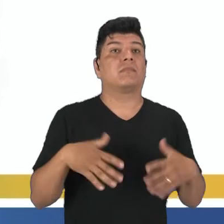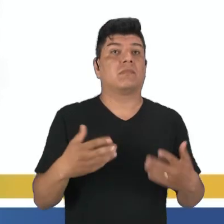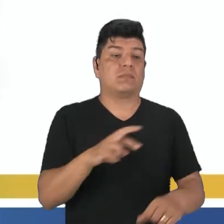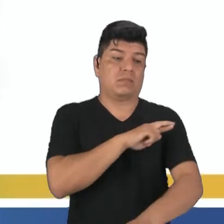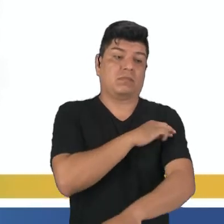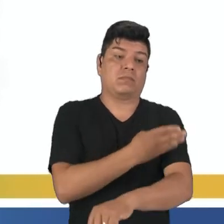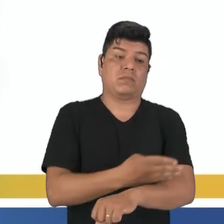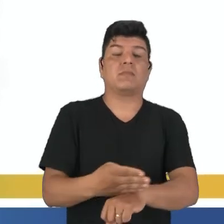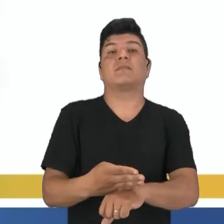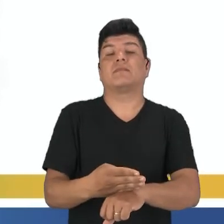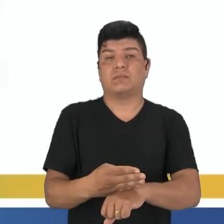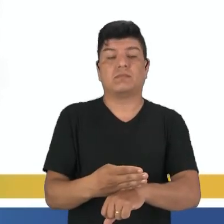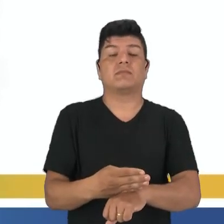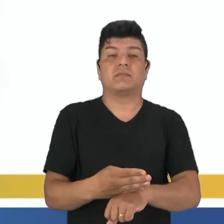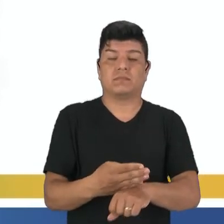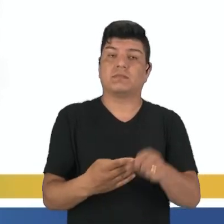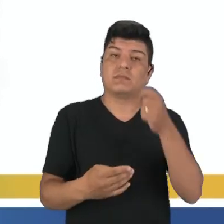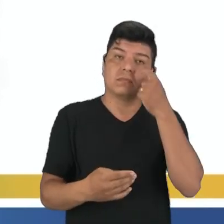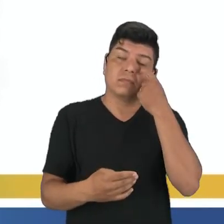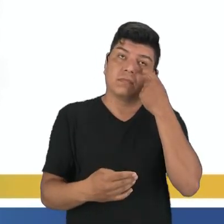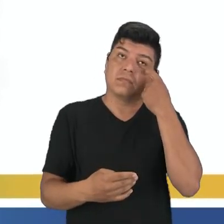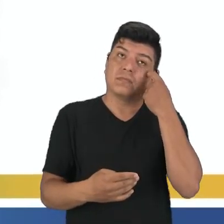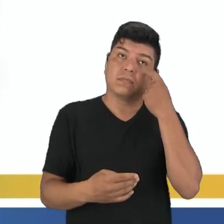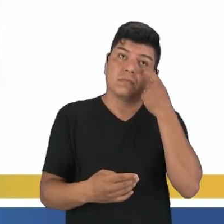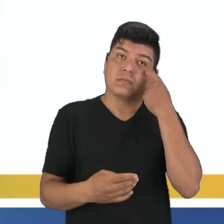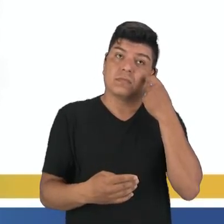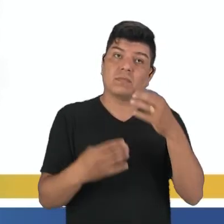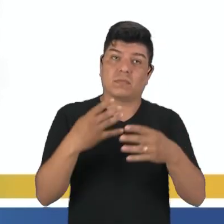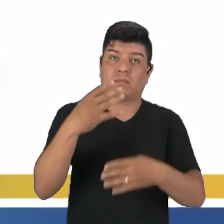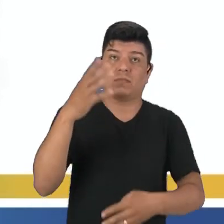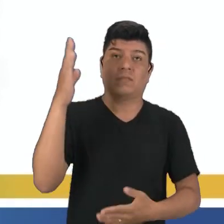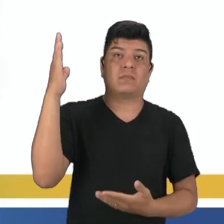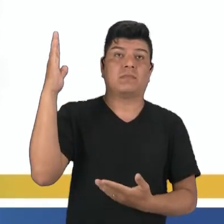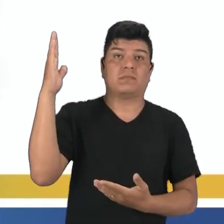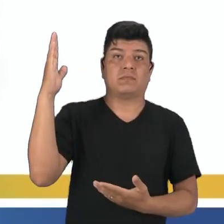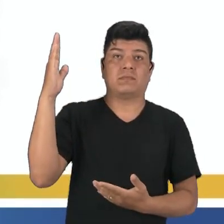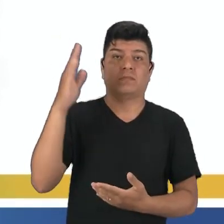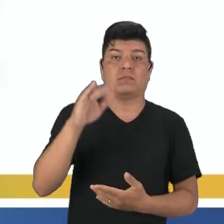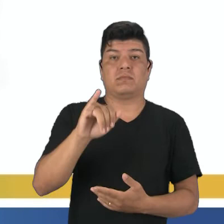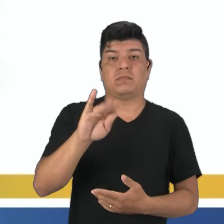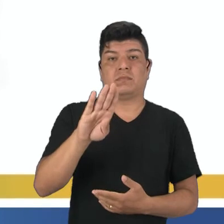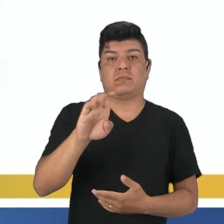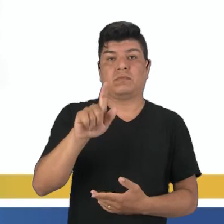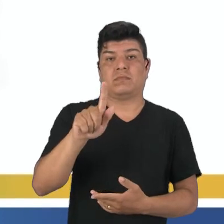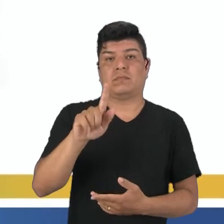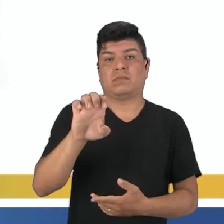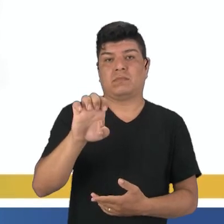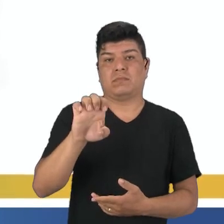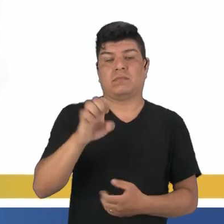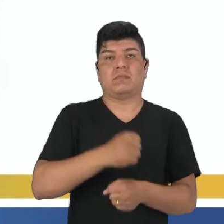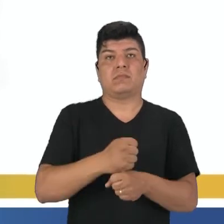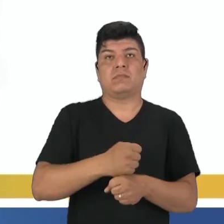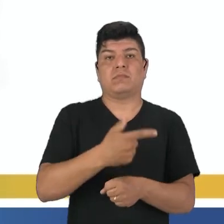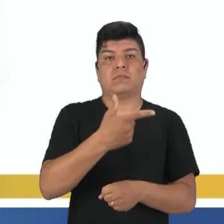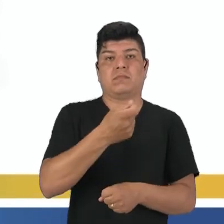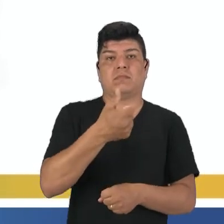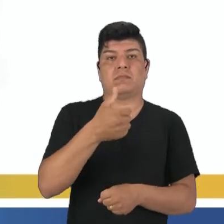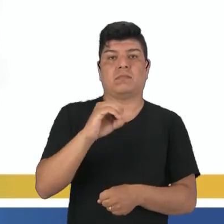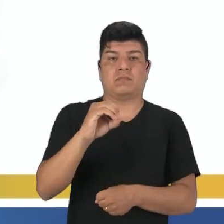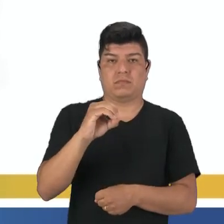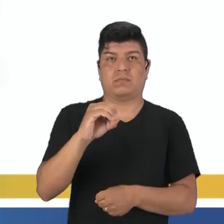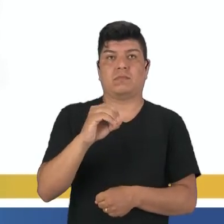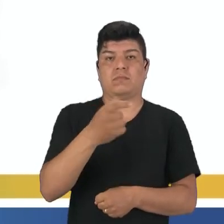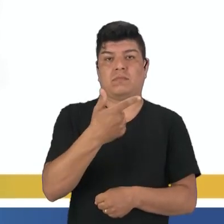Rio Branco, né? Esses dados aqui são do IBGE de 2010, né? Atua